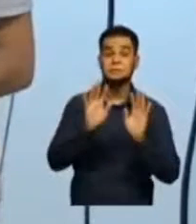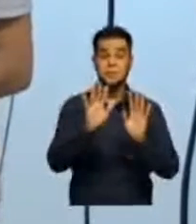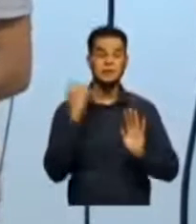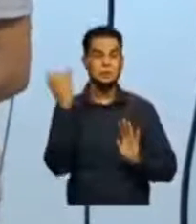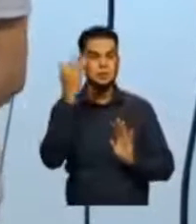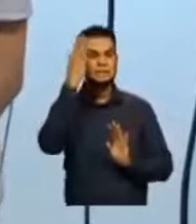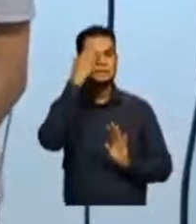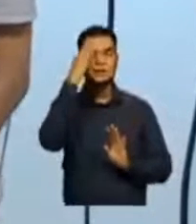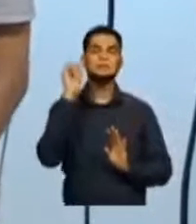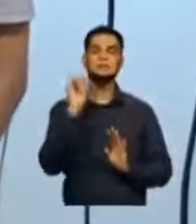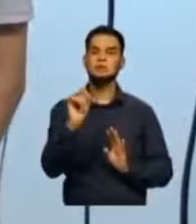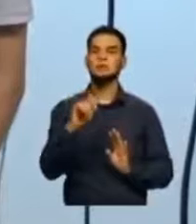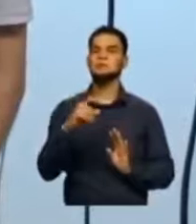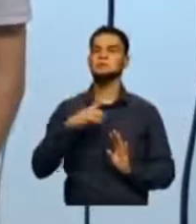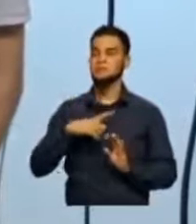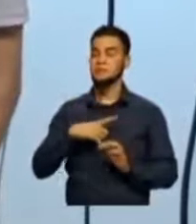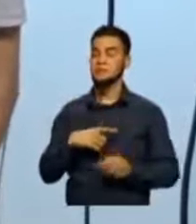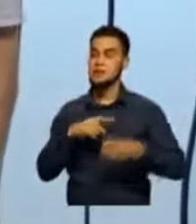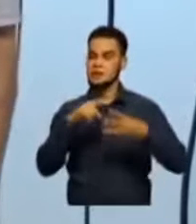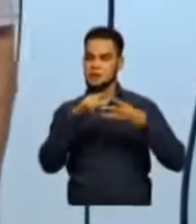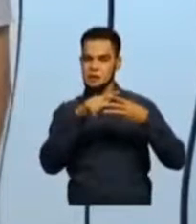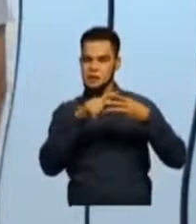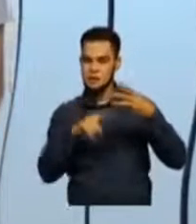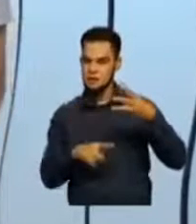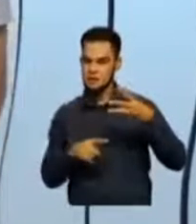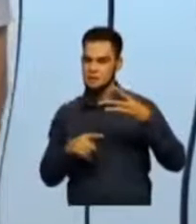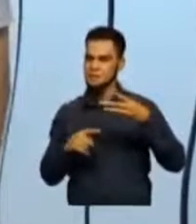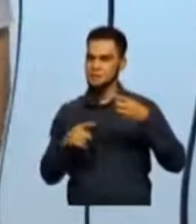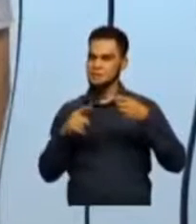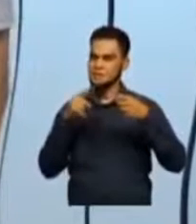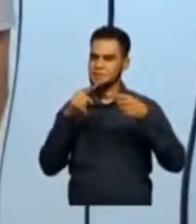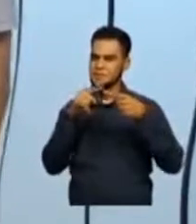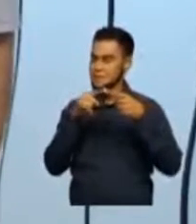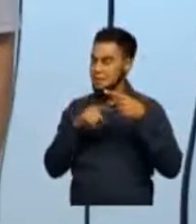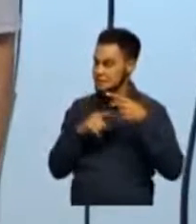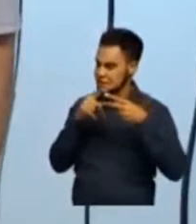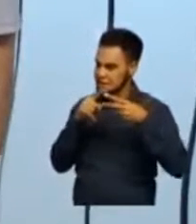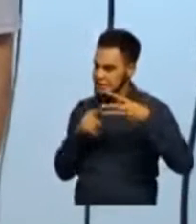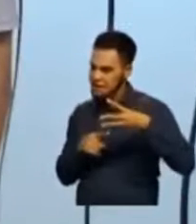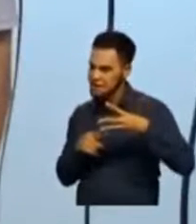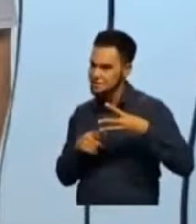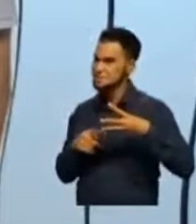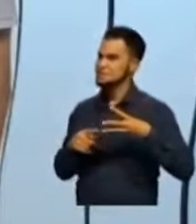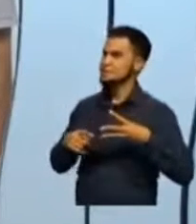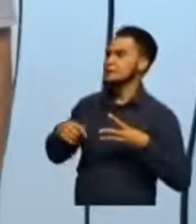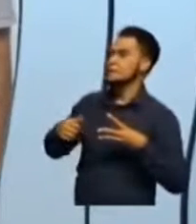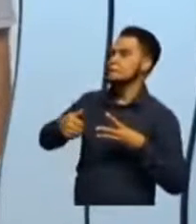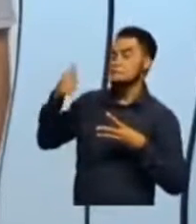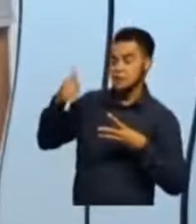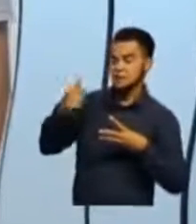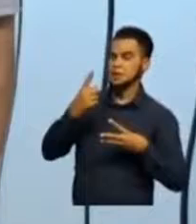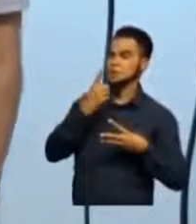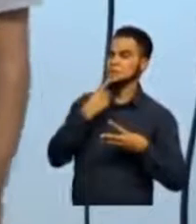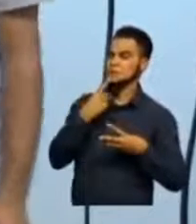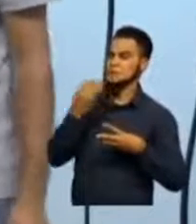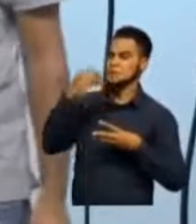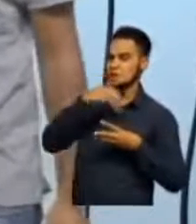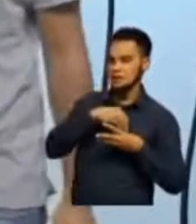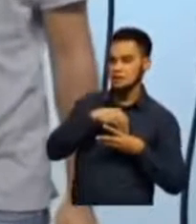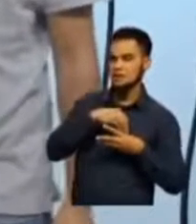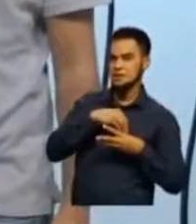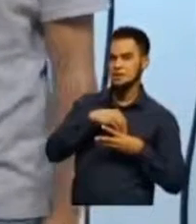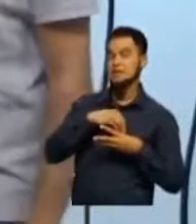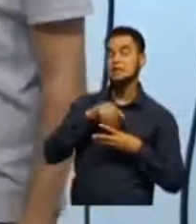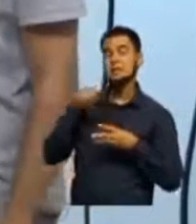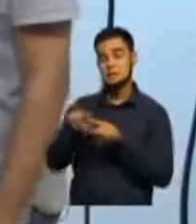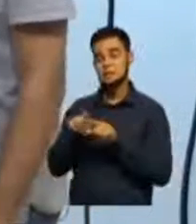temos formas tripomastigotas que são infectantes, primeiro, no nosso sangue e nas fezes